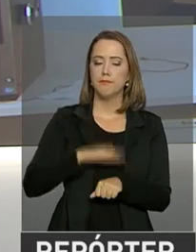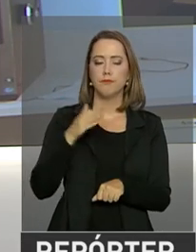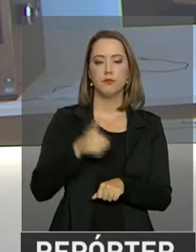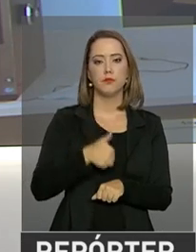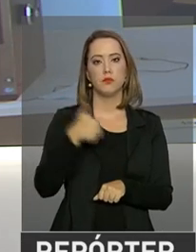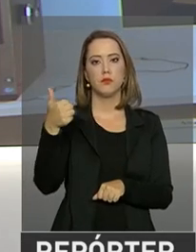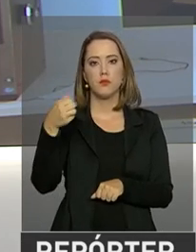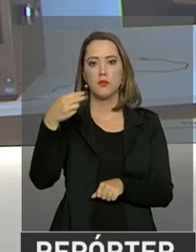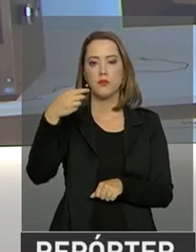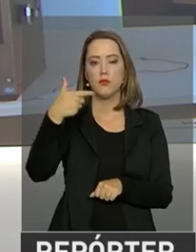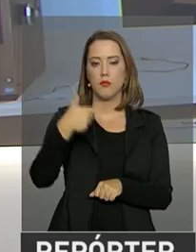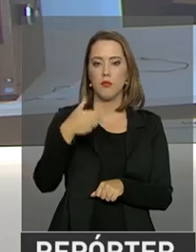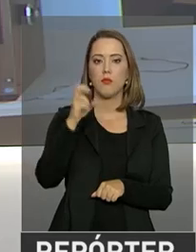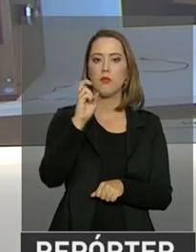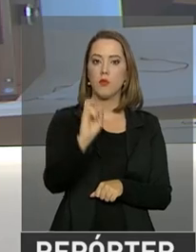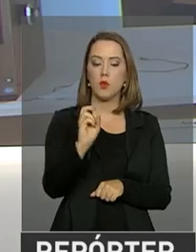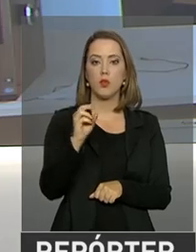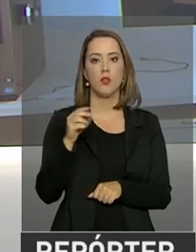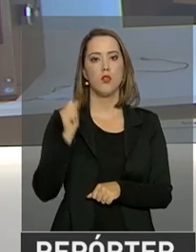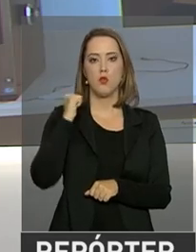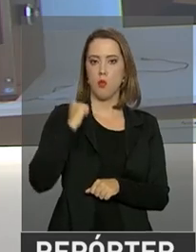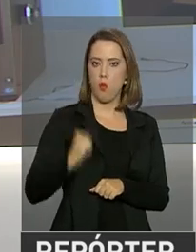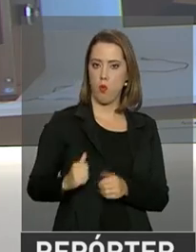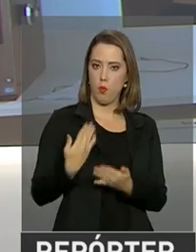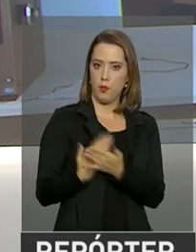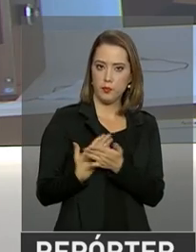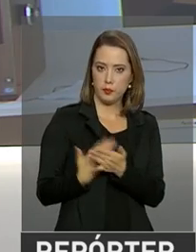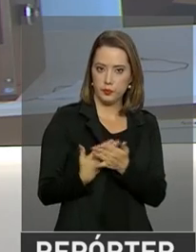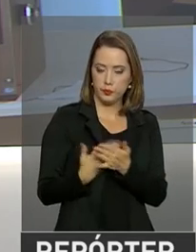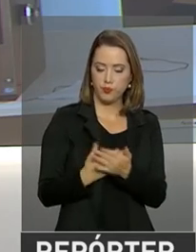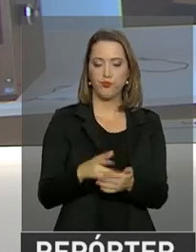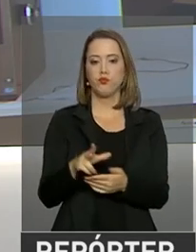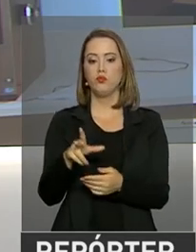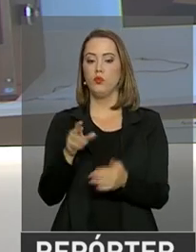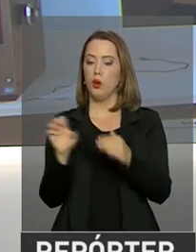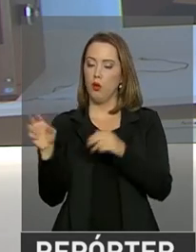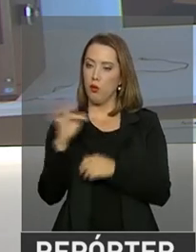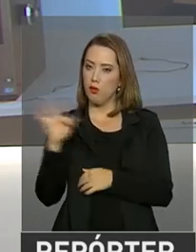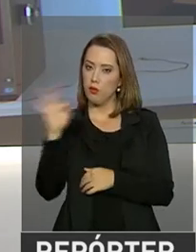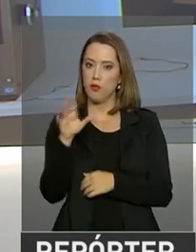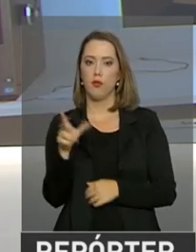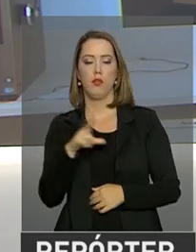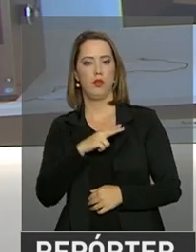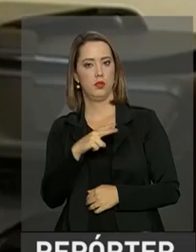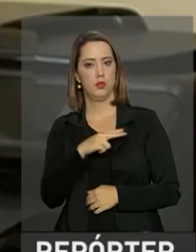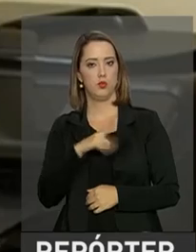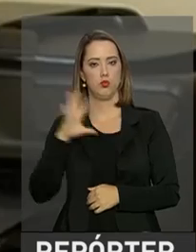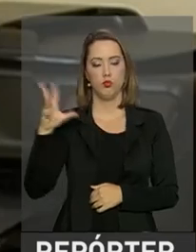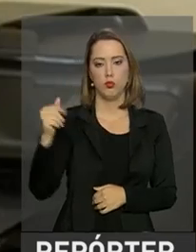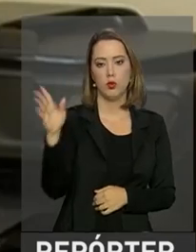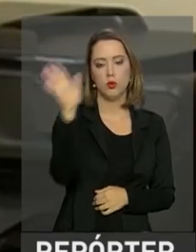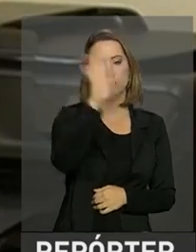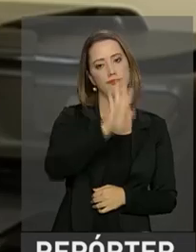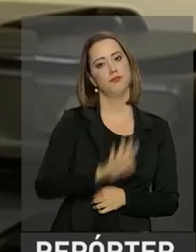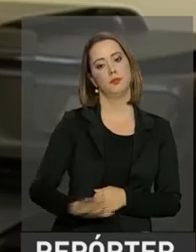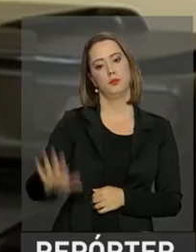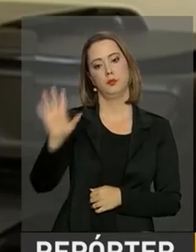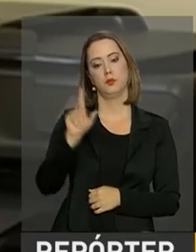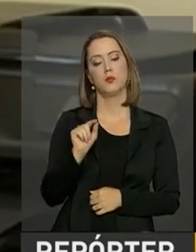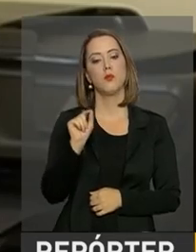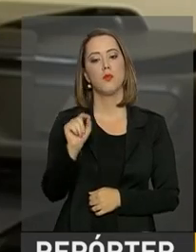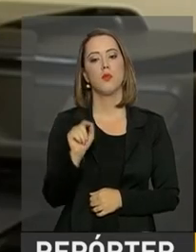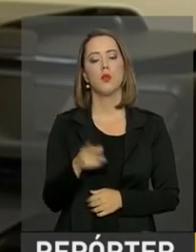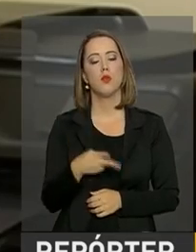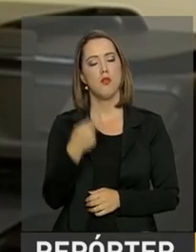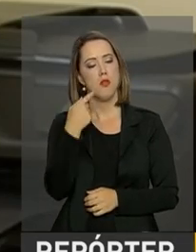mais de 125.000 bolsas em 900 universidades particulares de todo o país não é à toa que Maran